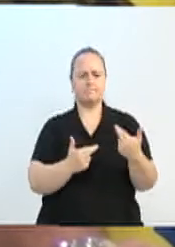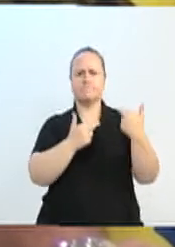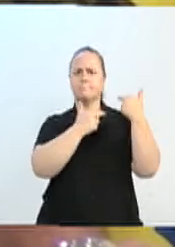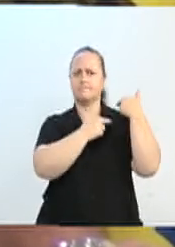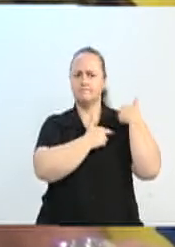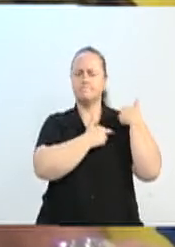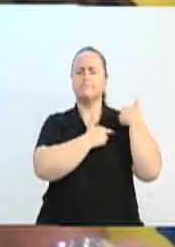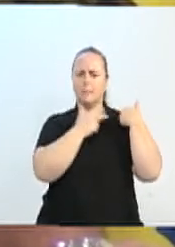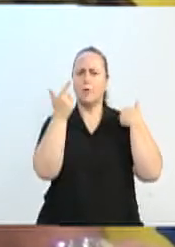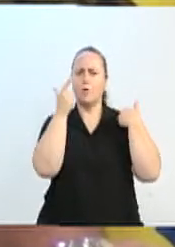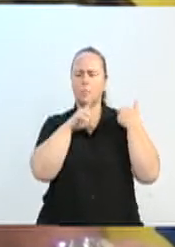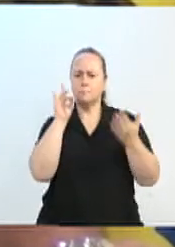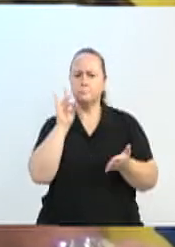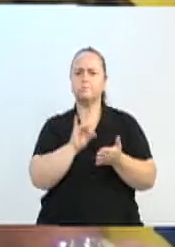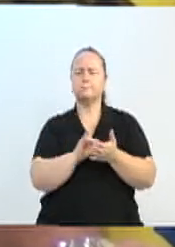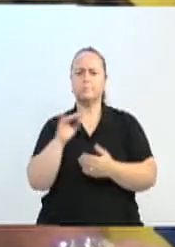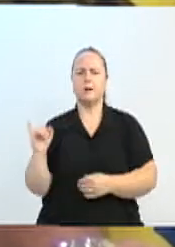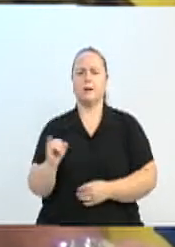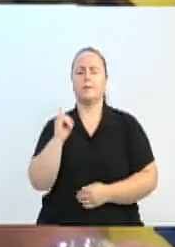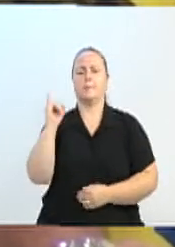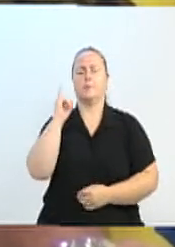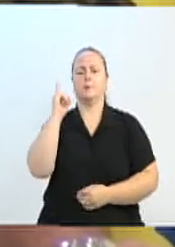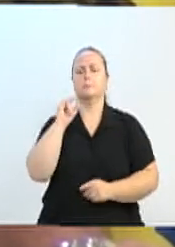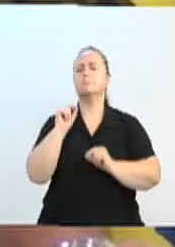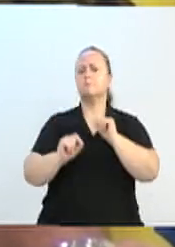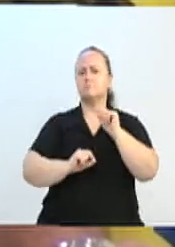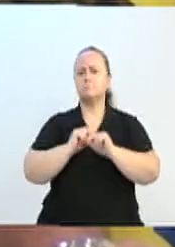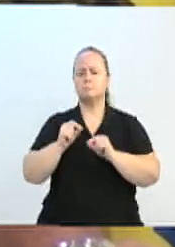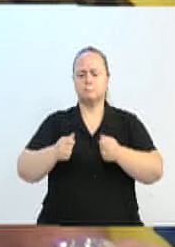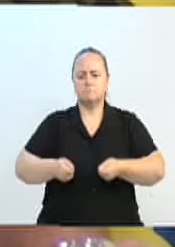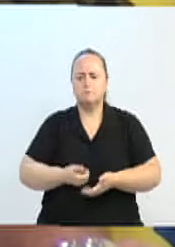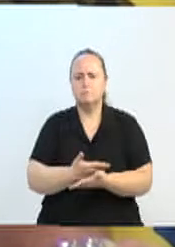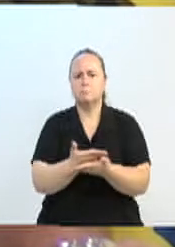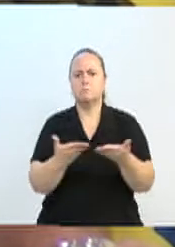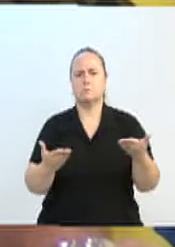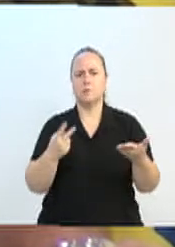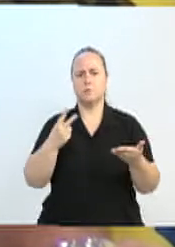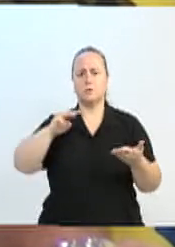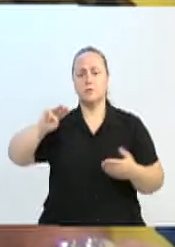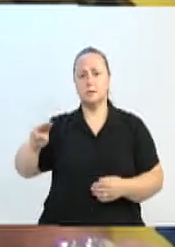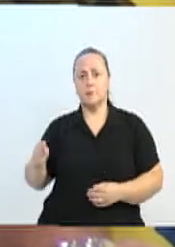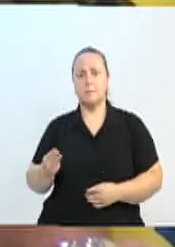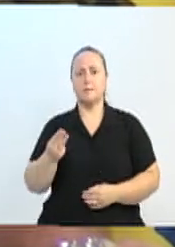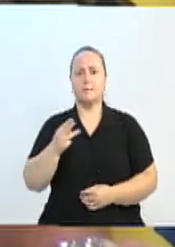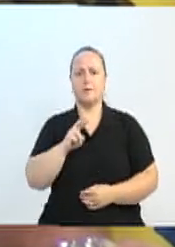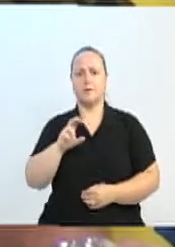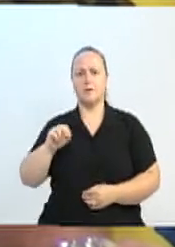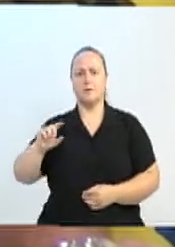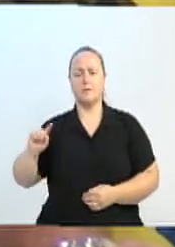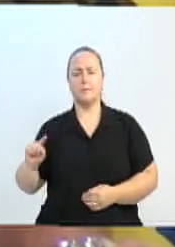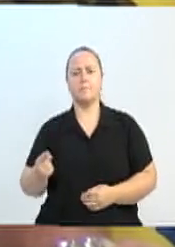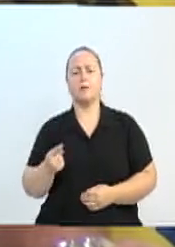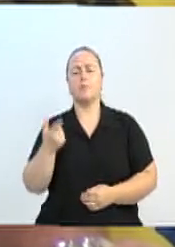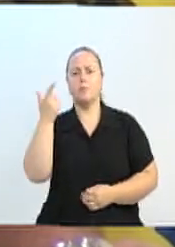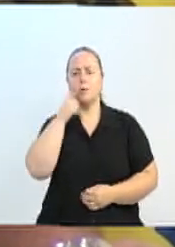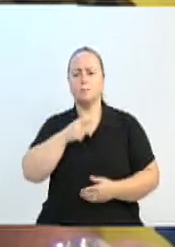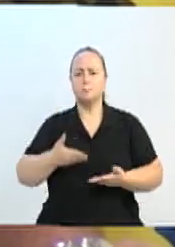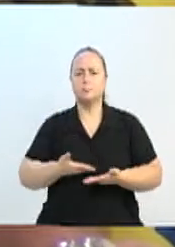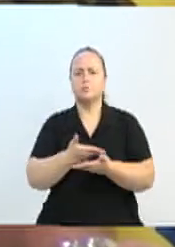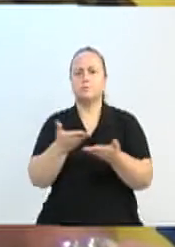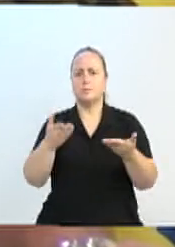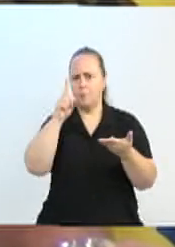feitos importantes para a cidade como a destinação de mais de dois milhões e meio de reais para os hospitais